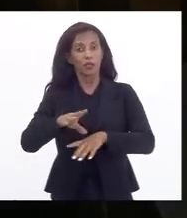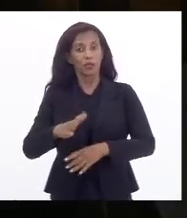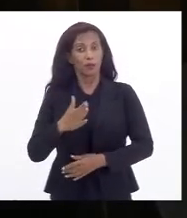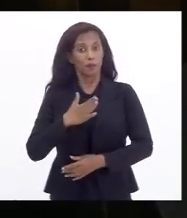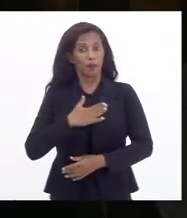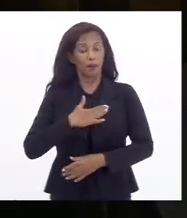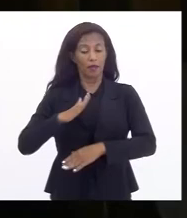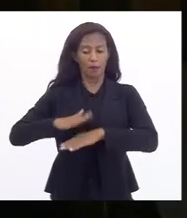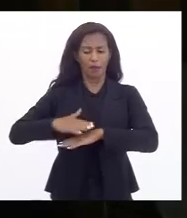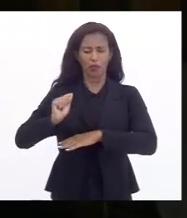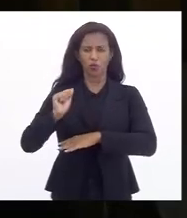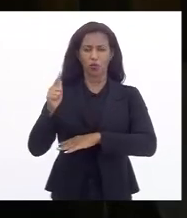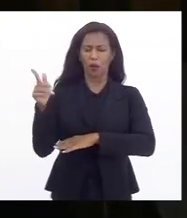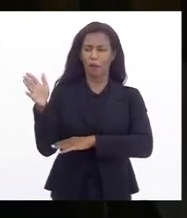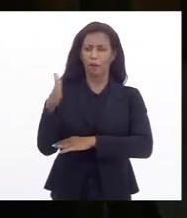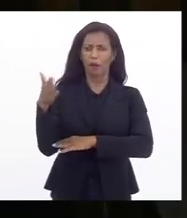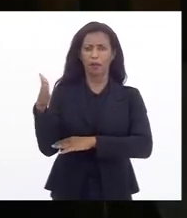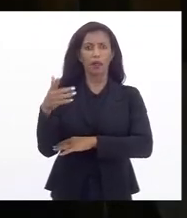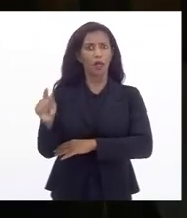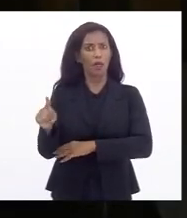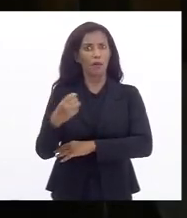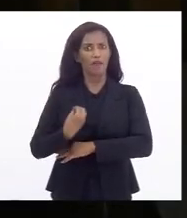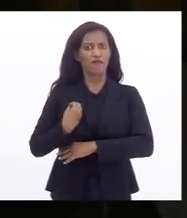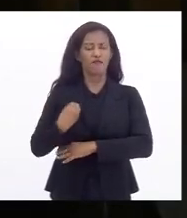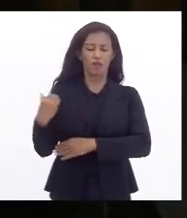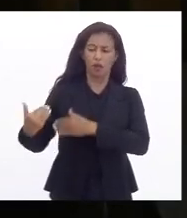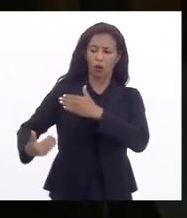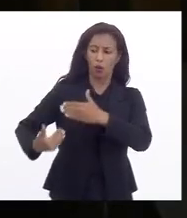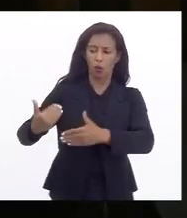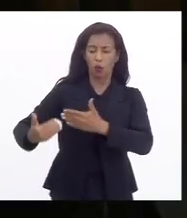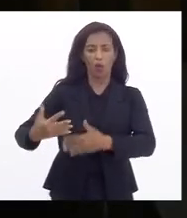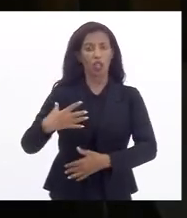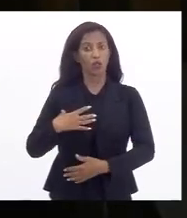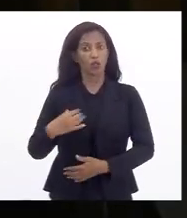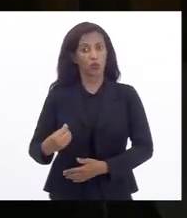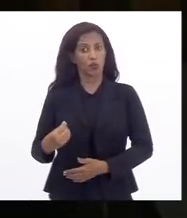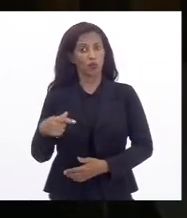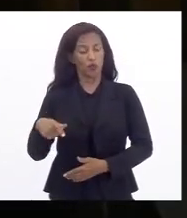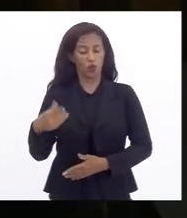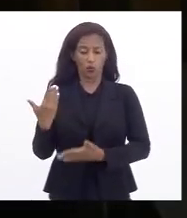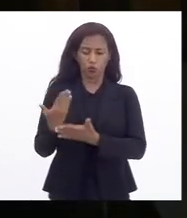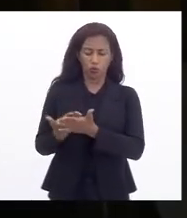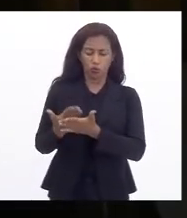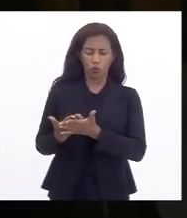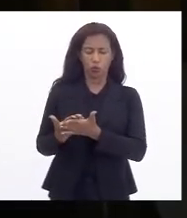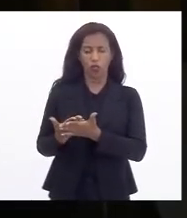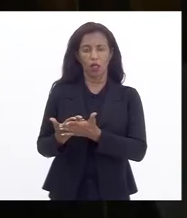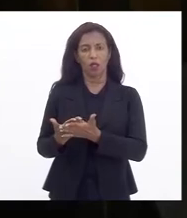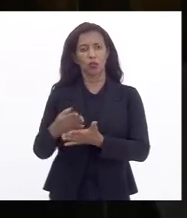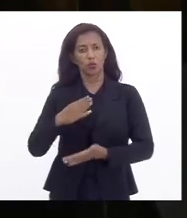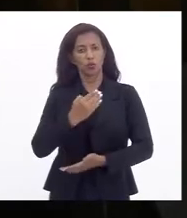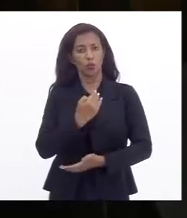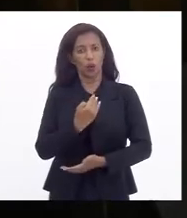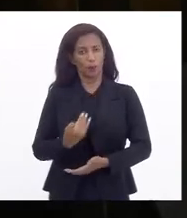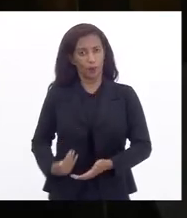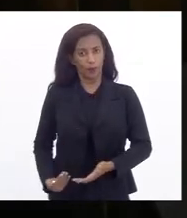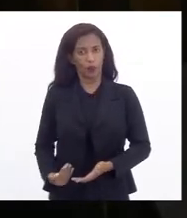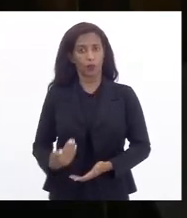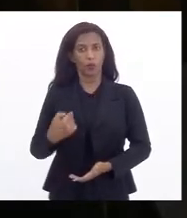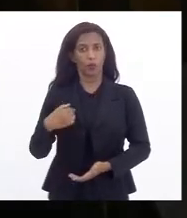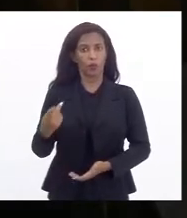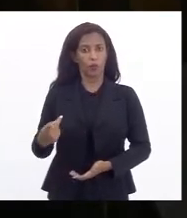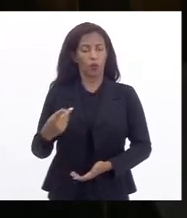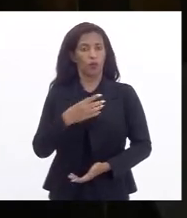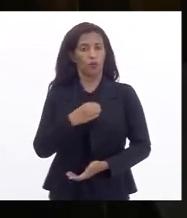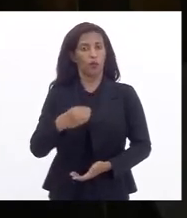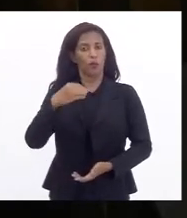mim Presidente é mais do que uma bandeira uma trajetória de vida Olá eu sou filho da escola pública sua mãe sou filho de professora